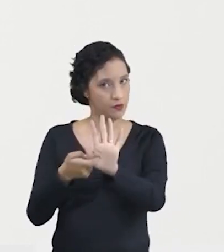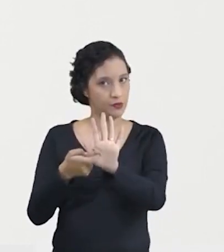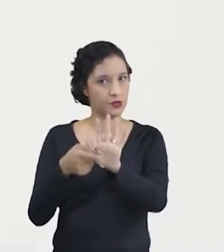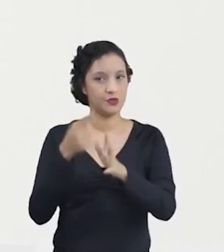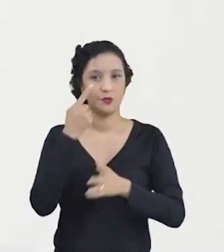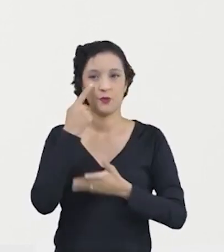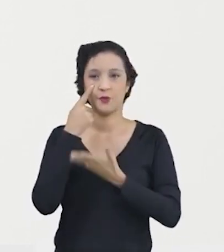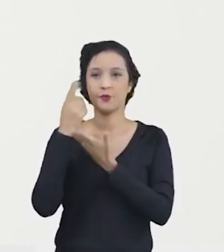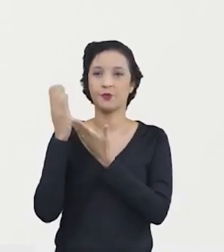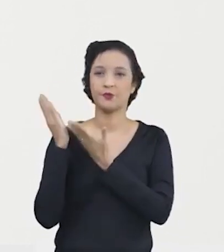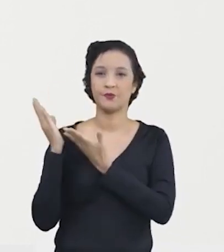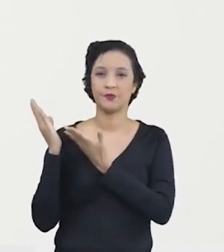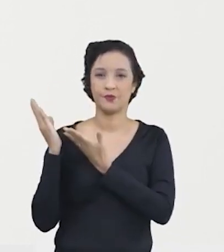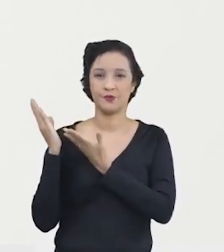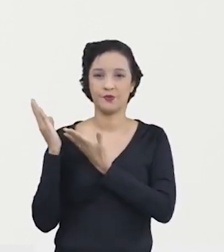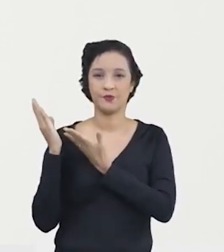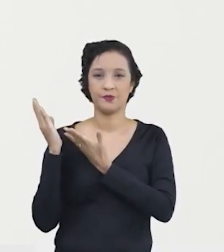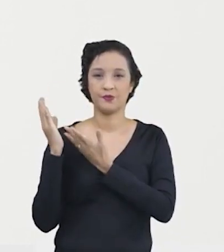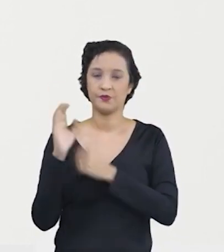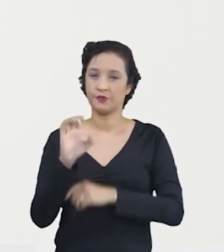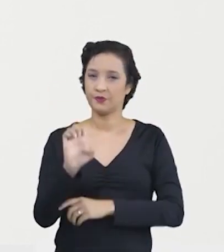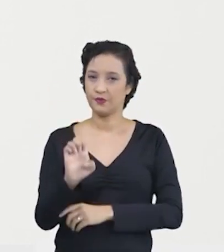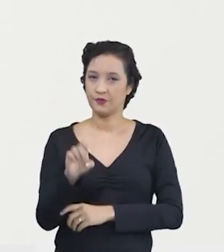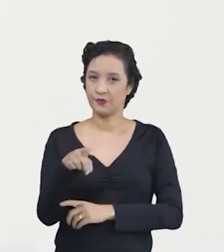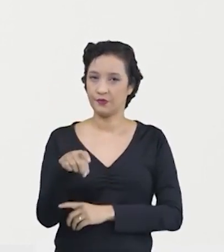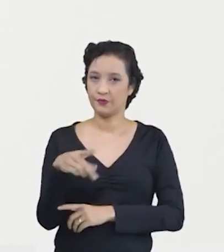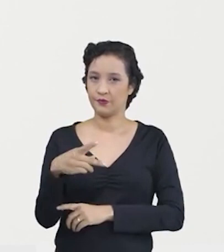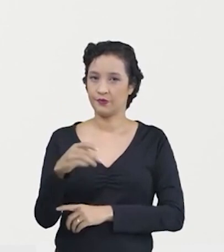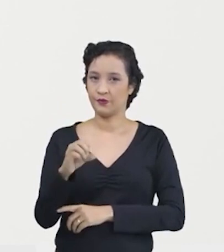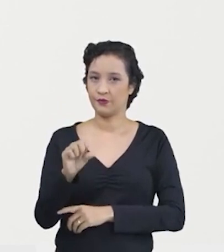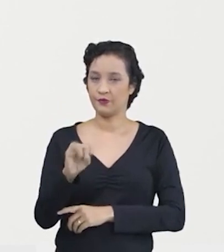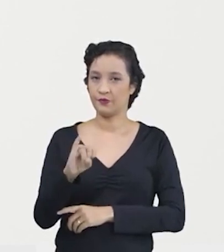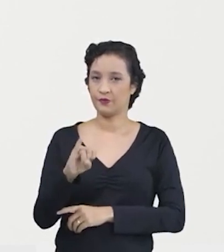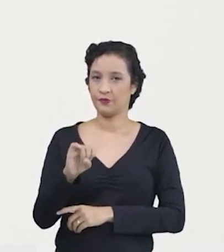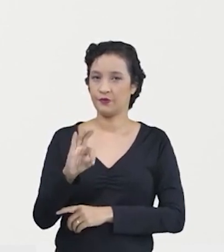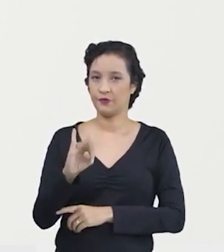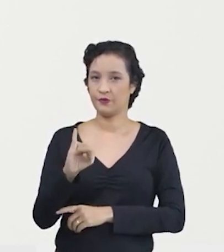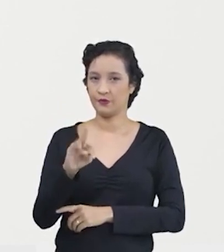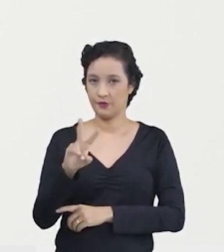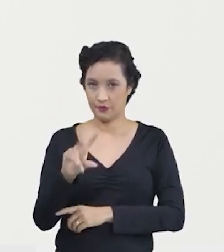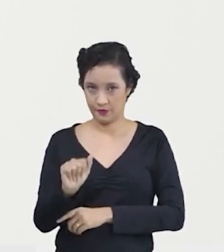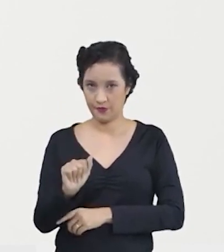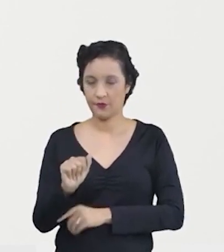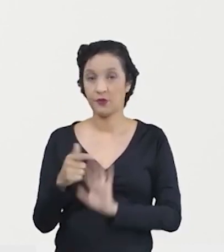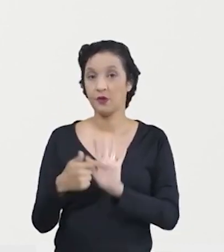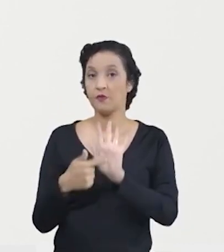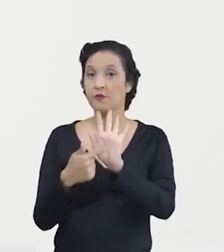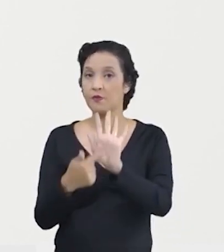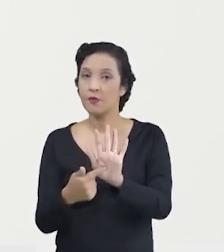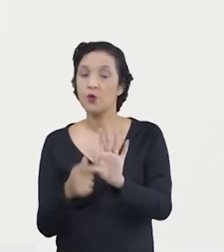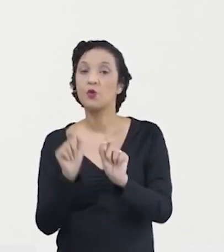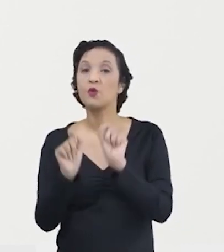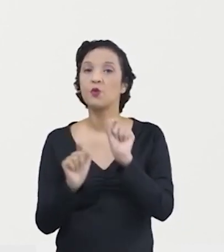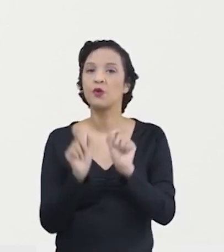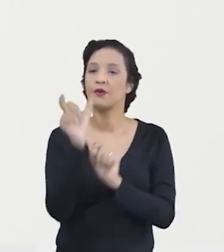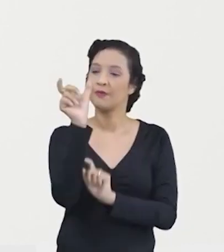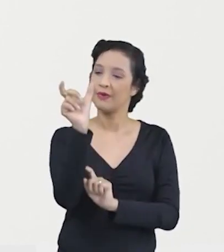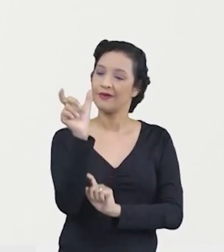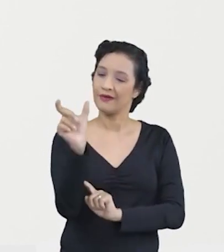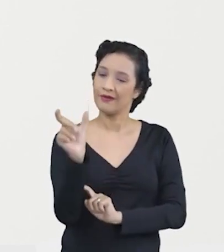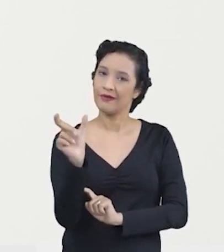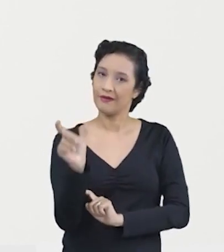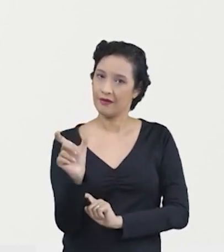para vocês, de forma expositiva, que com o uso de palavras em seu